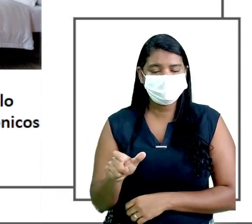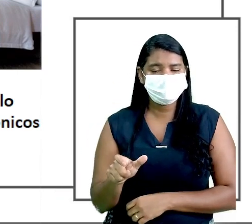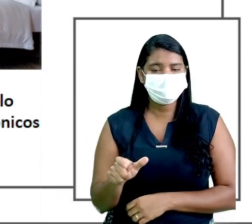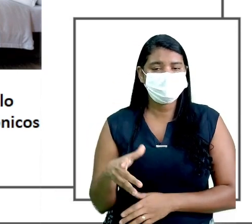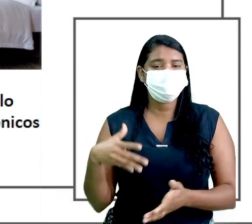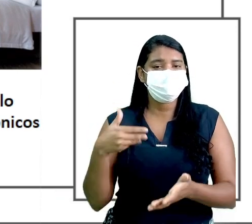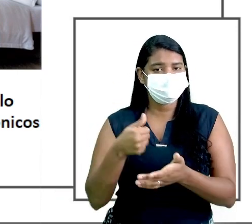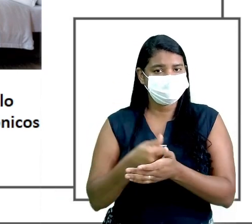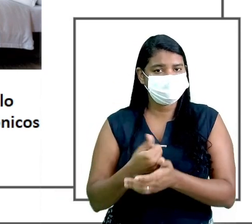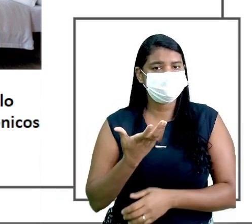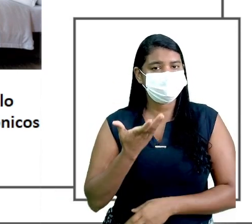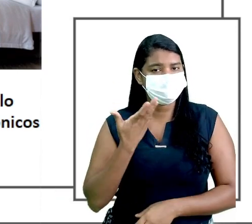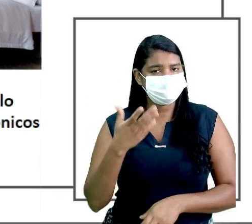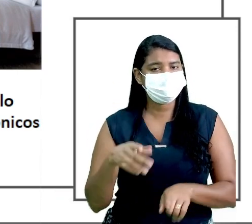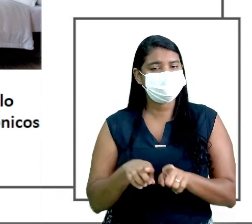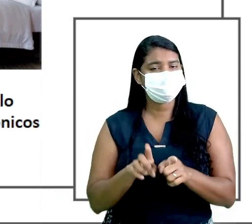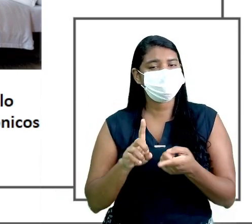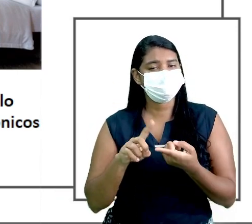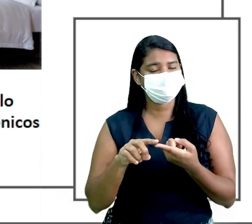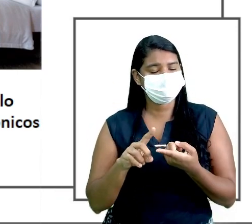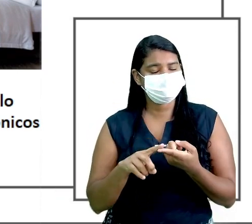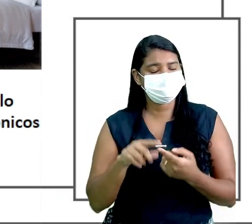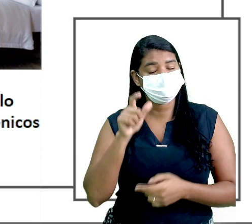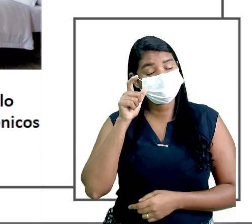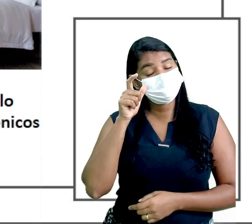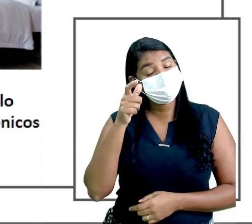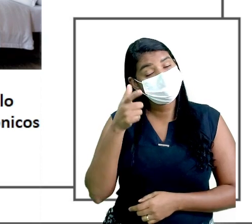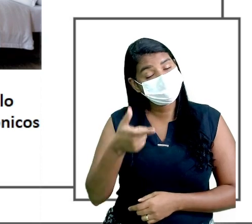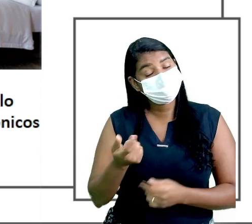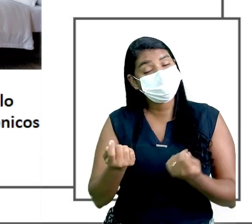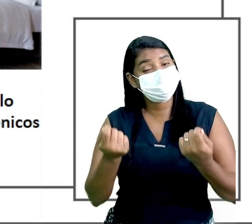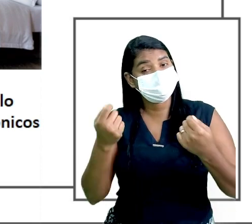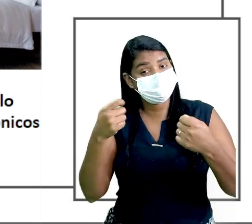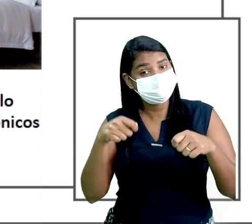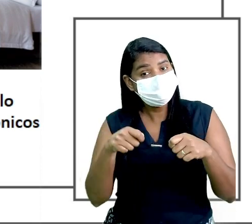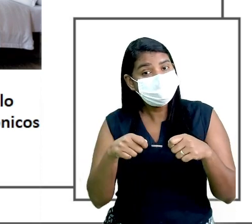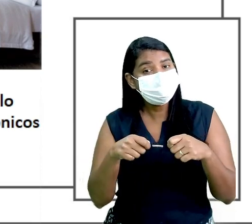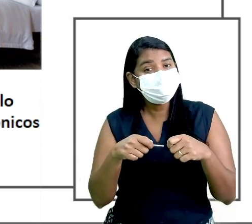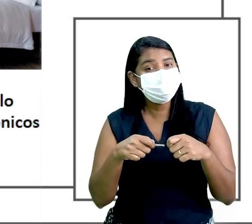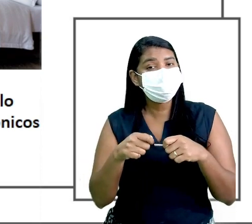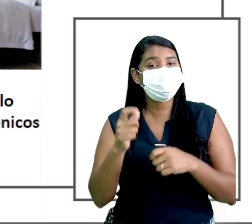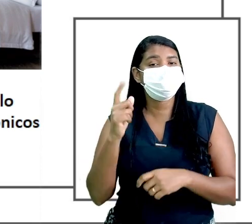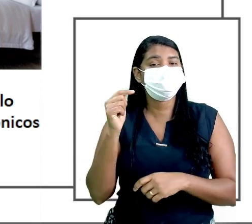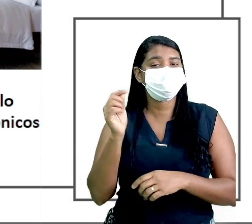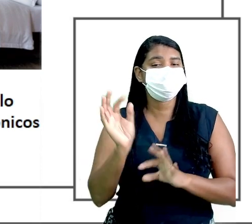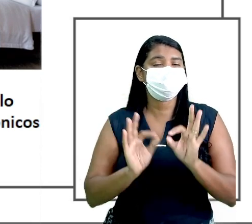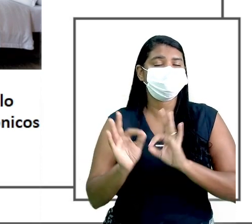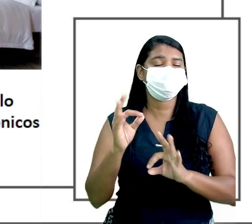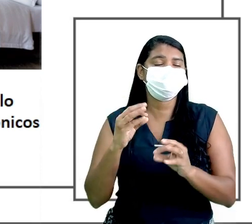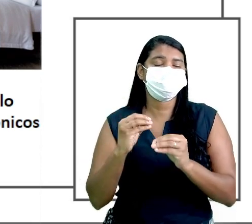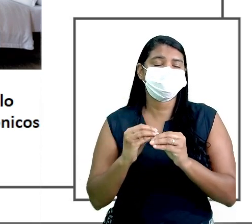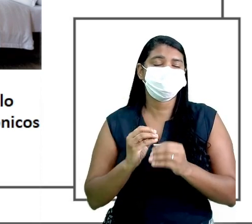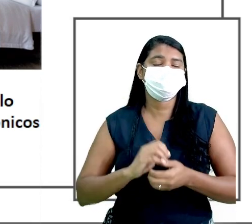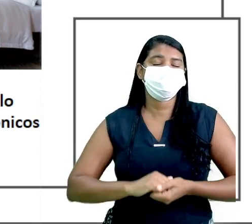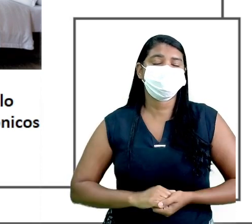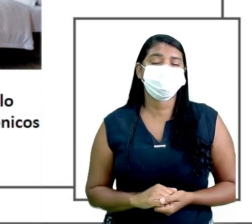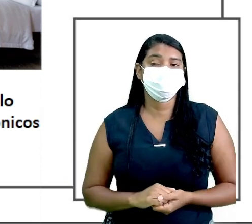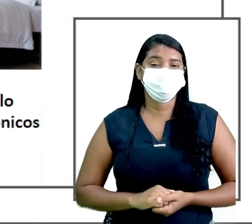com o que for mais interessante e possível do ponto de vista financeiro também. Então a